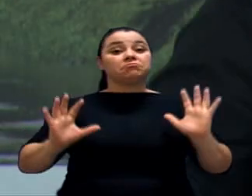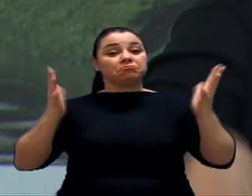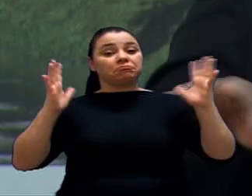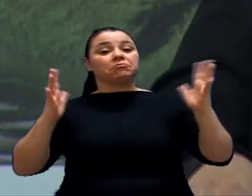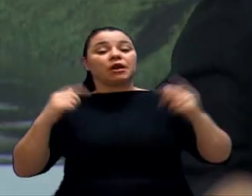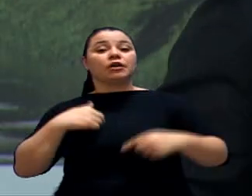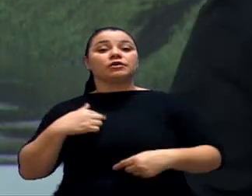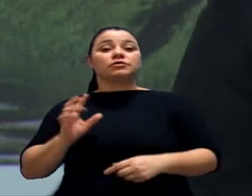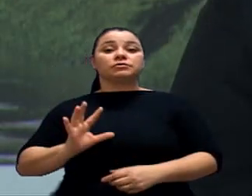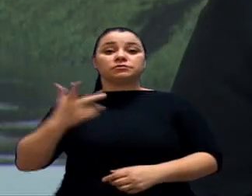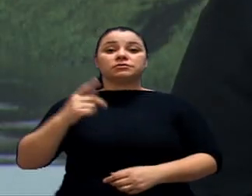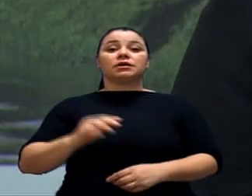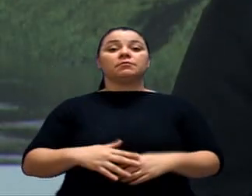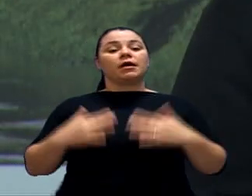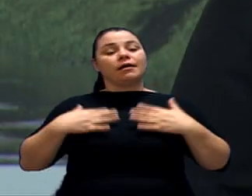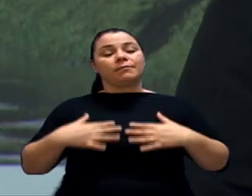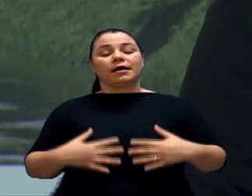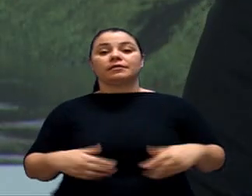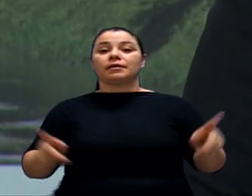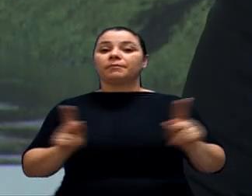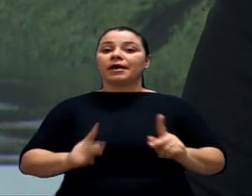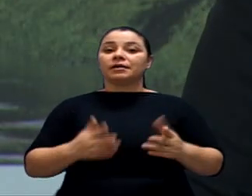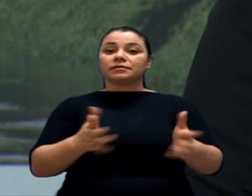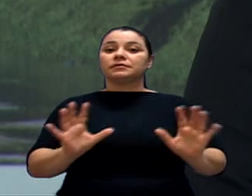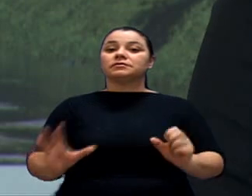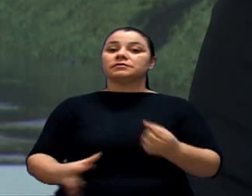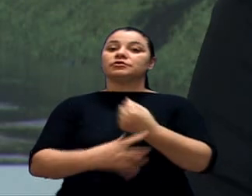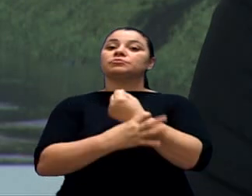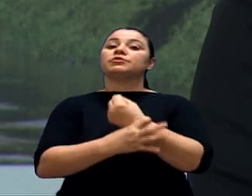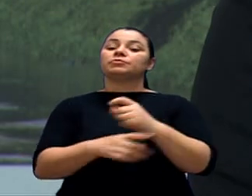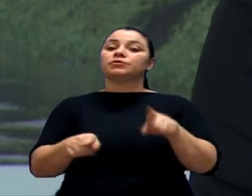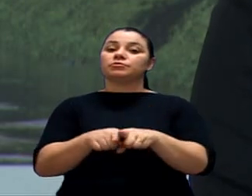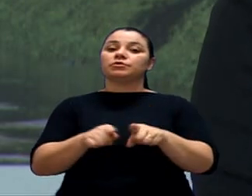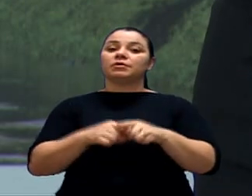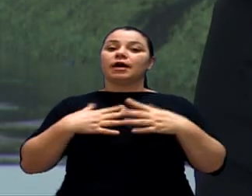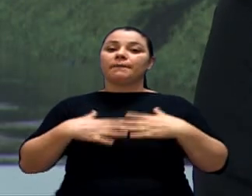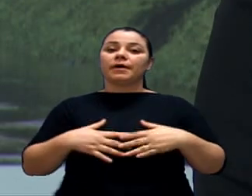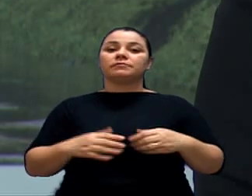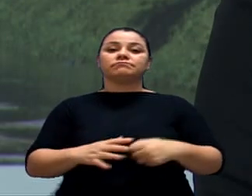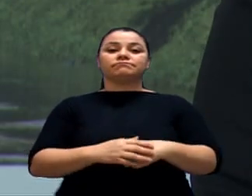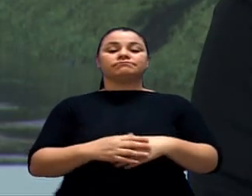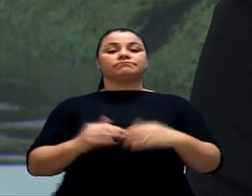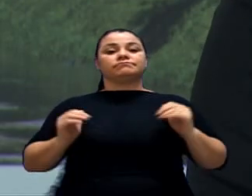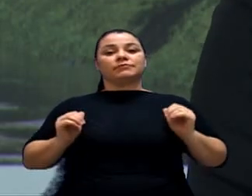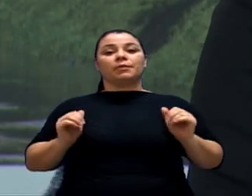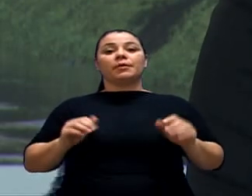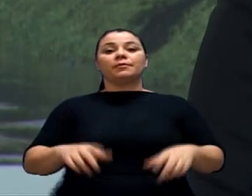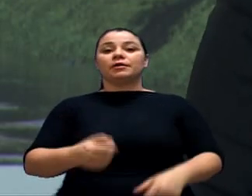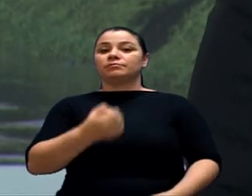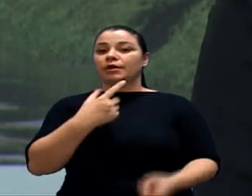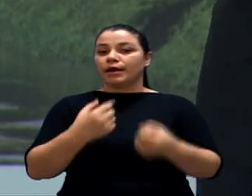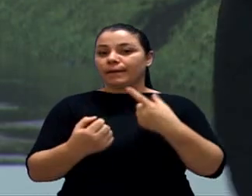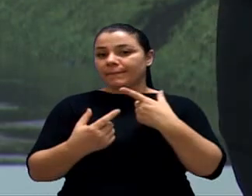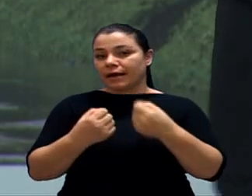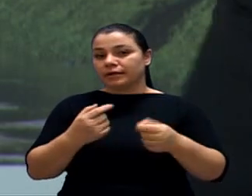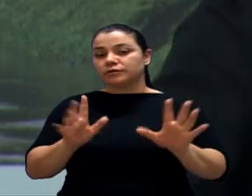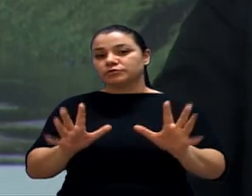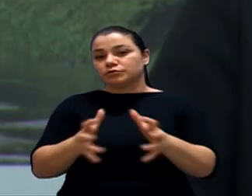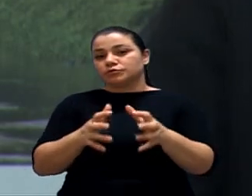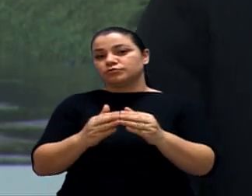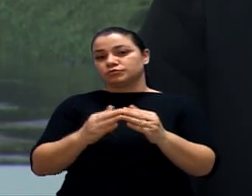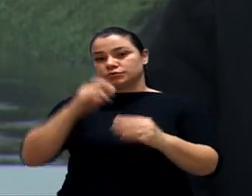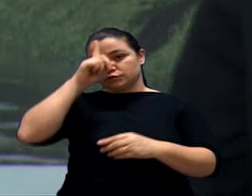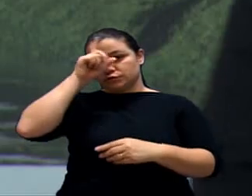ocorreu e vai trazer mais tranquilidade e mais segurança e também conforto para quem busca os remédios, as medicações no conjunto